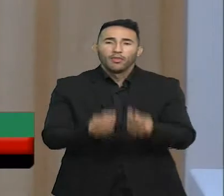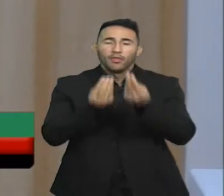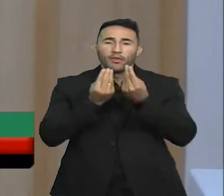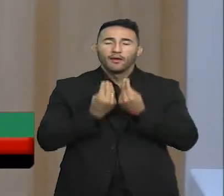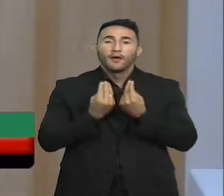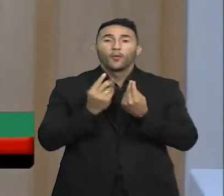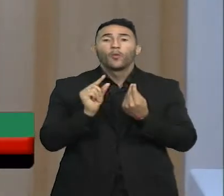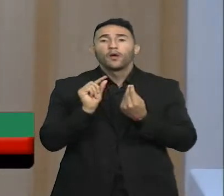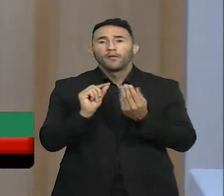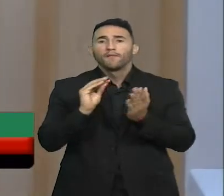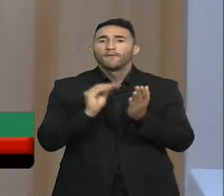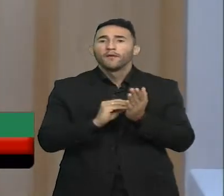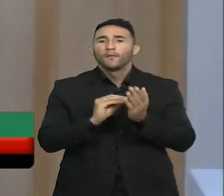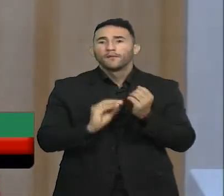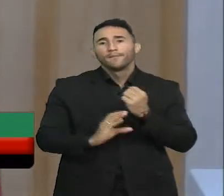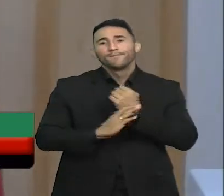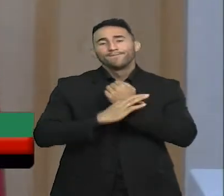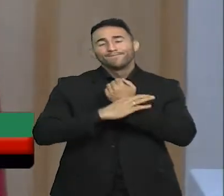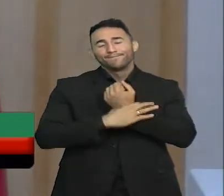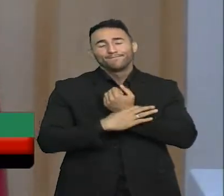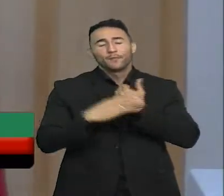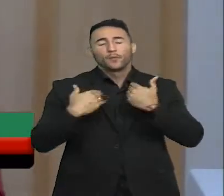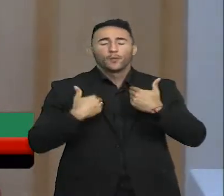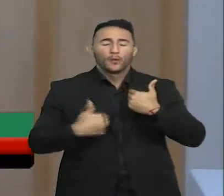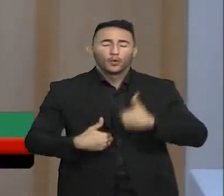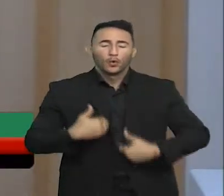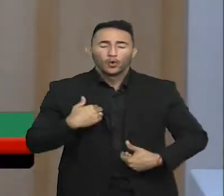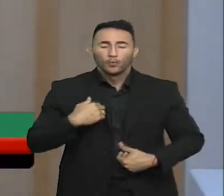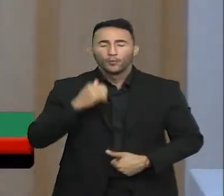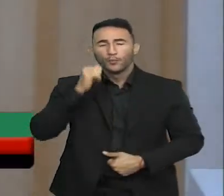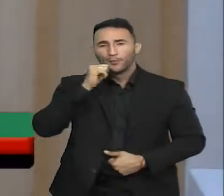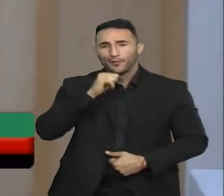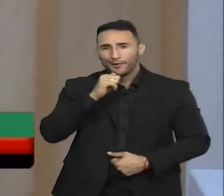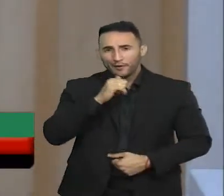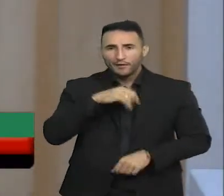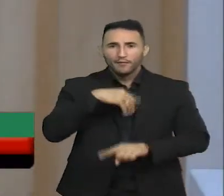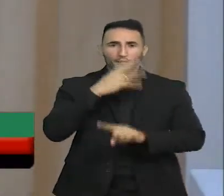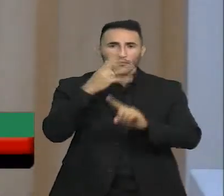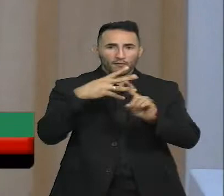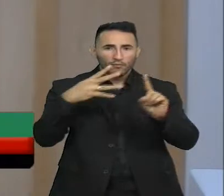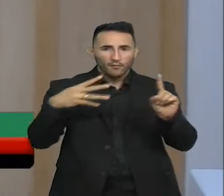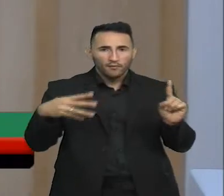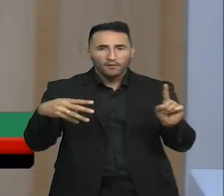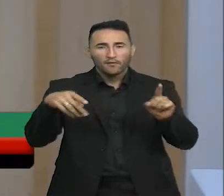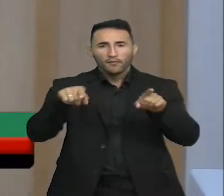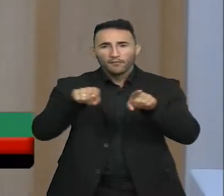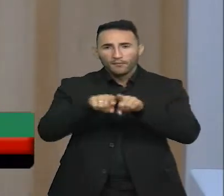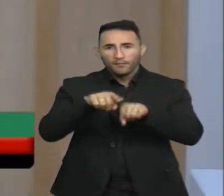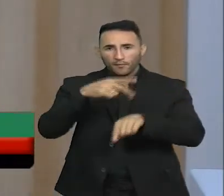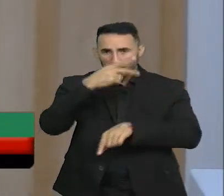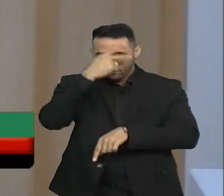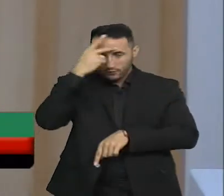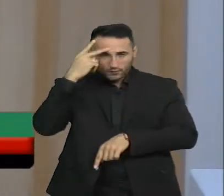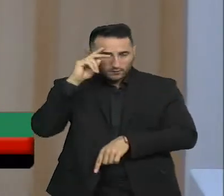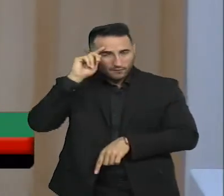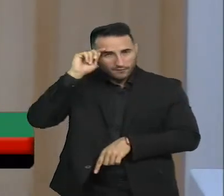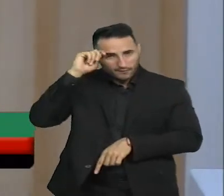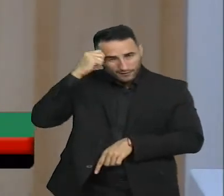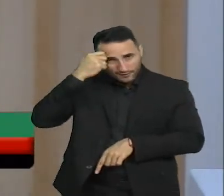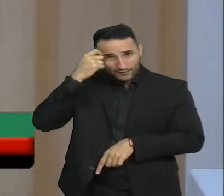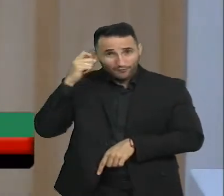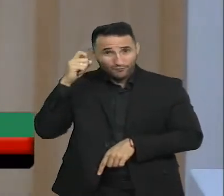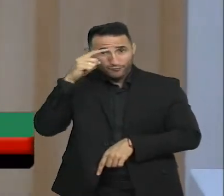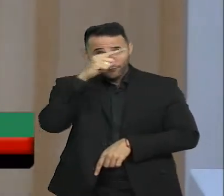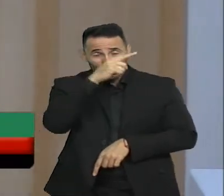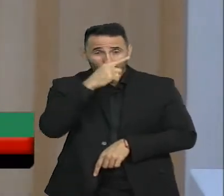de insegurança para corpos femininos, LGBTs, negras e negros, tão grande que é difícil me